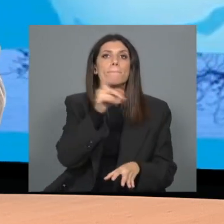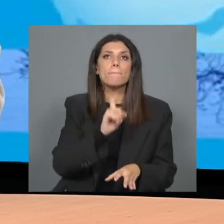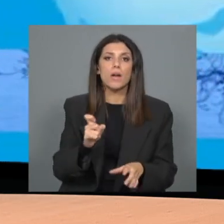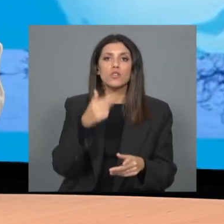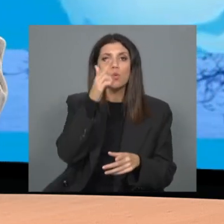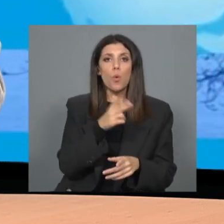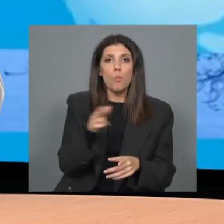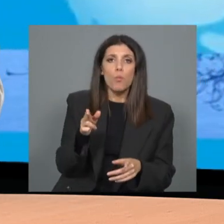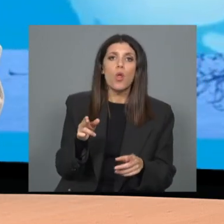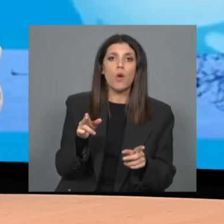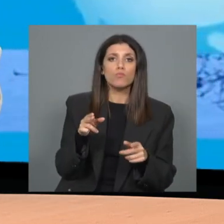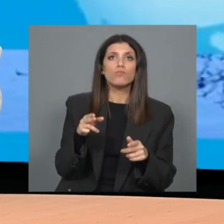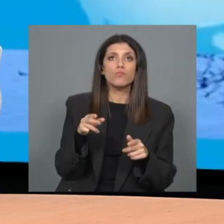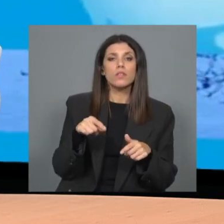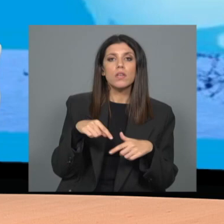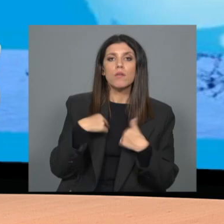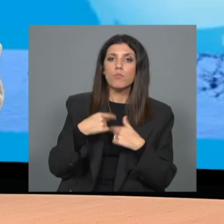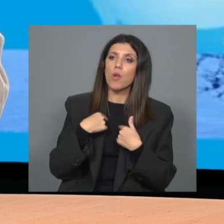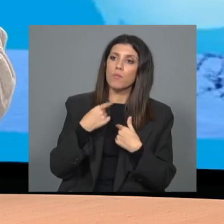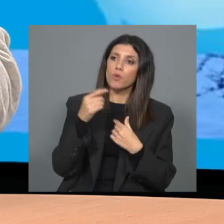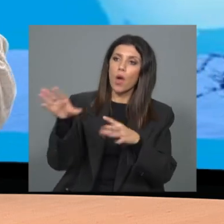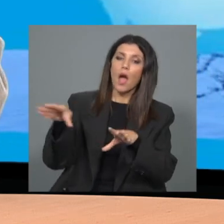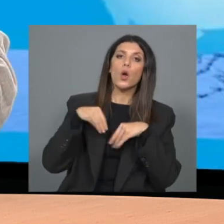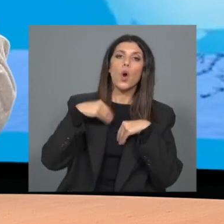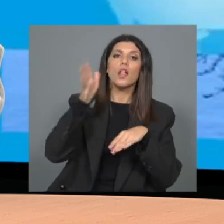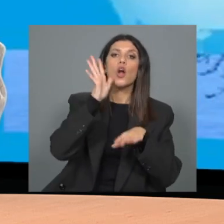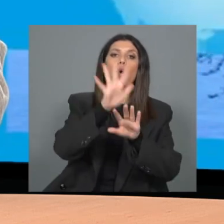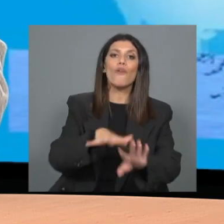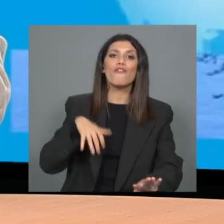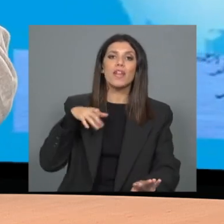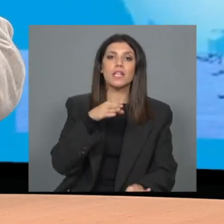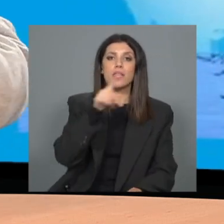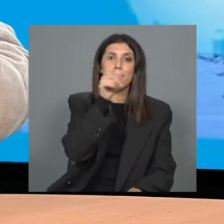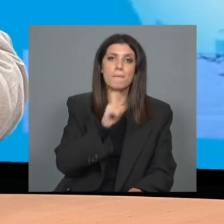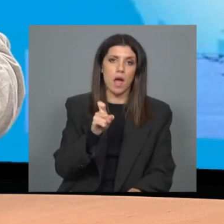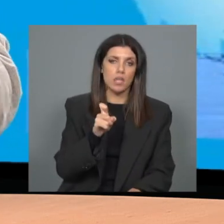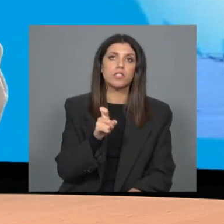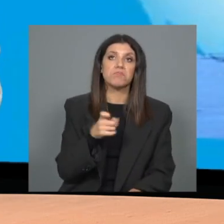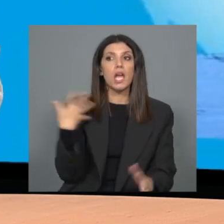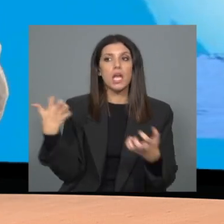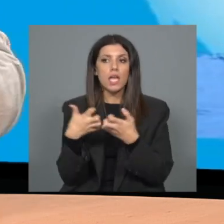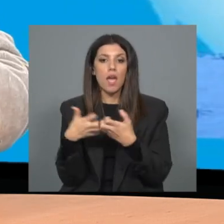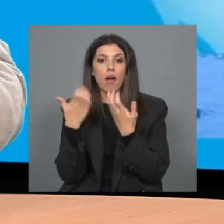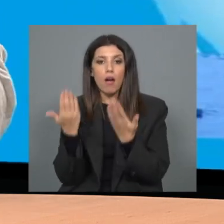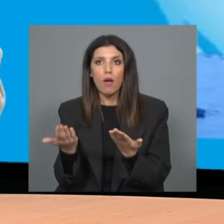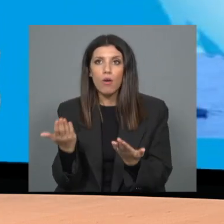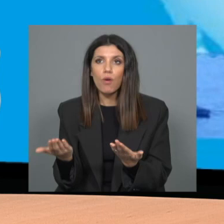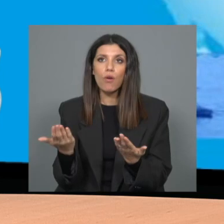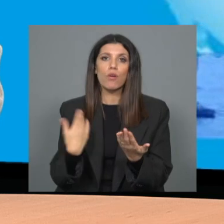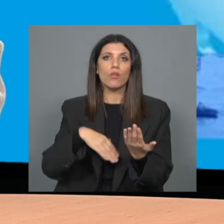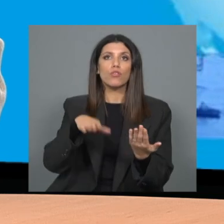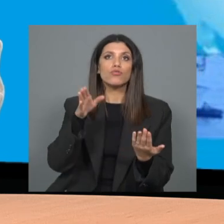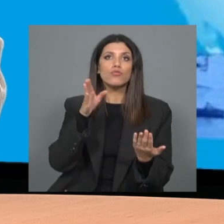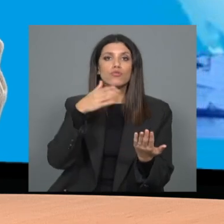acolher. Veremos como é que isto evolui, mas eu parece-me também que, efetivamente, a guerra no estado em que está e daquilo que nós vamos